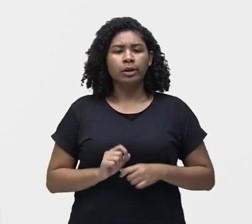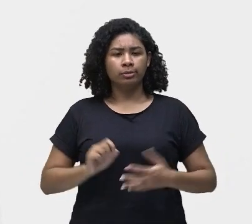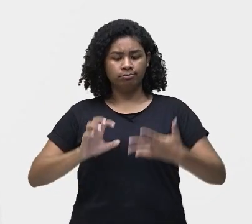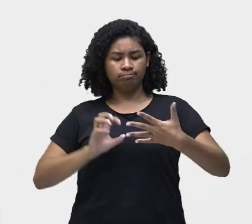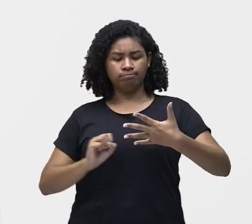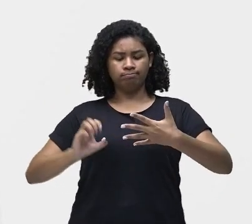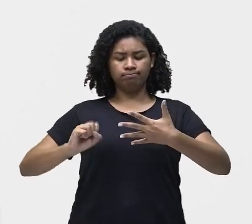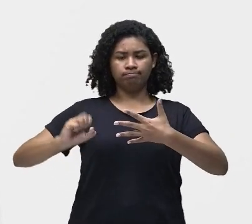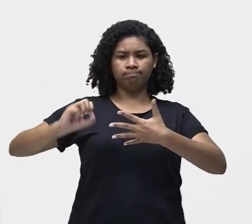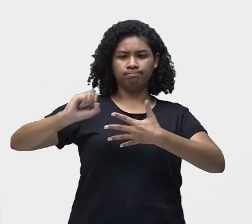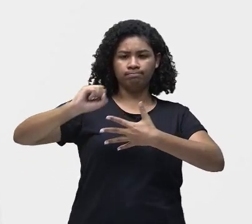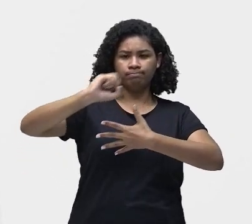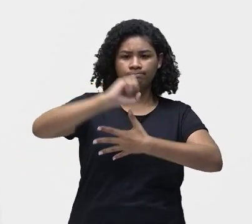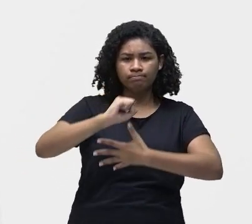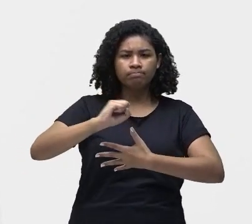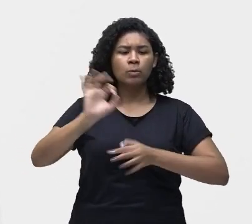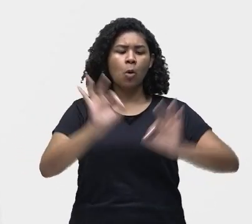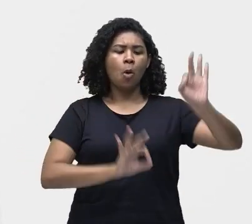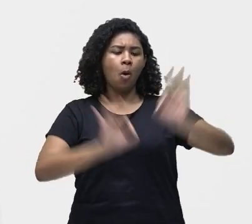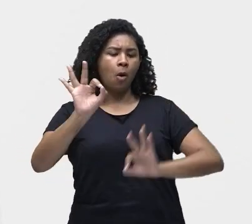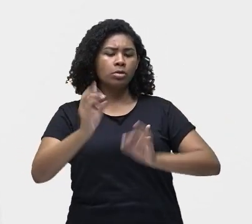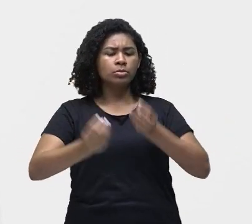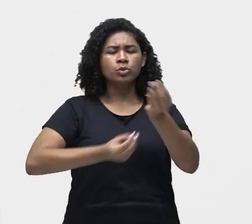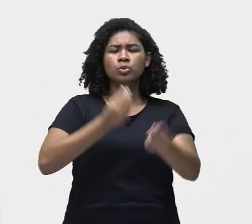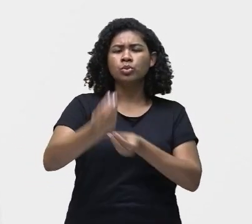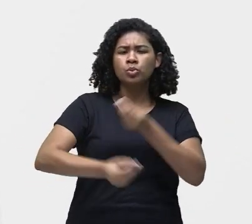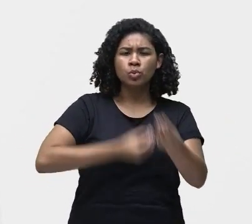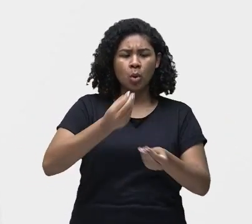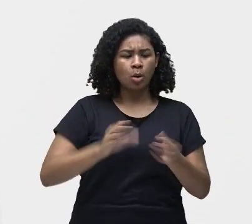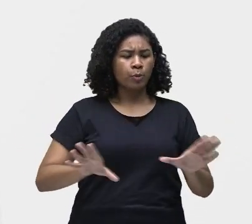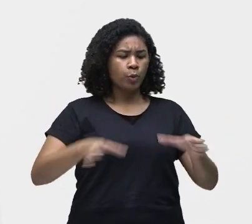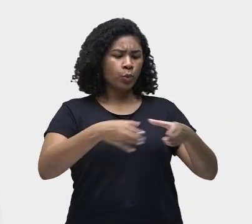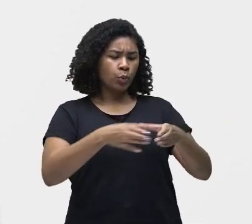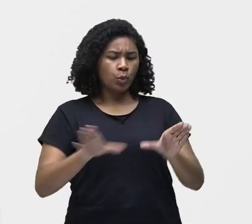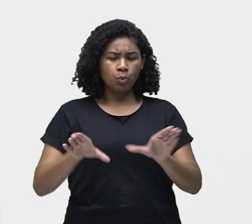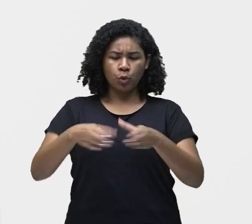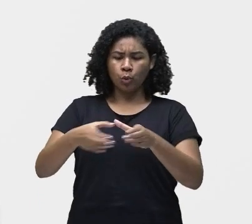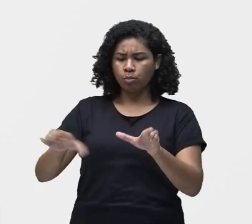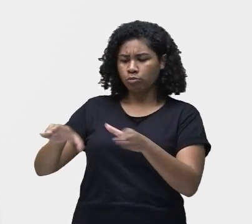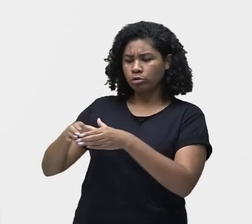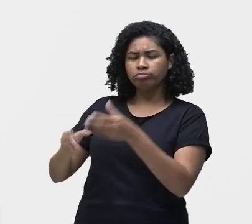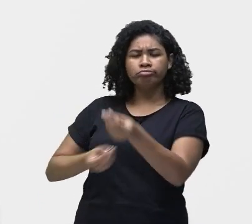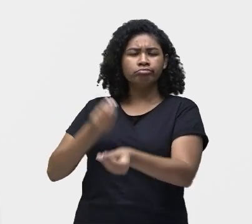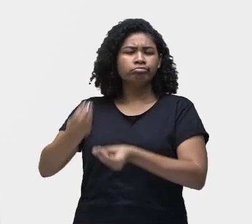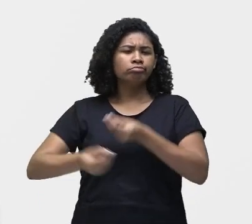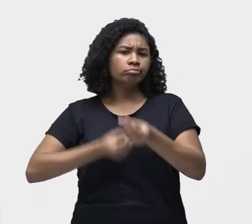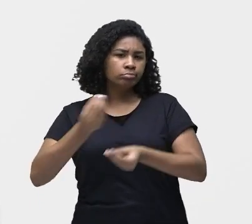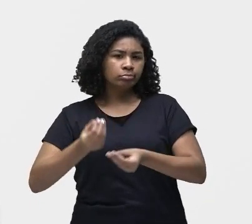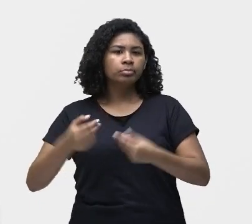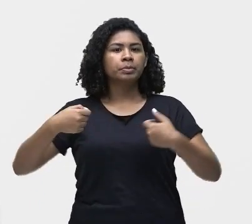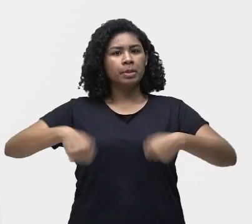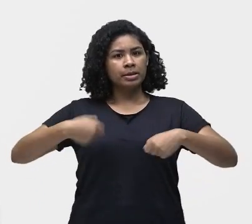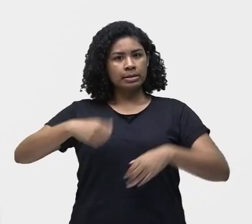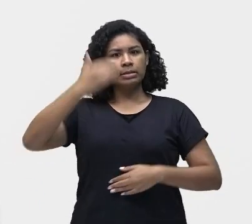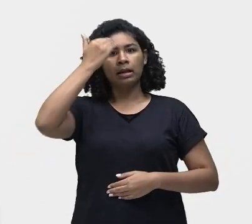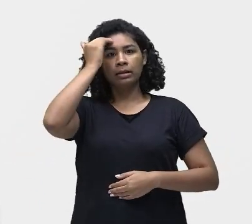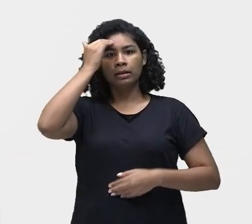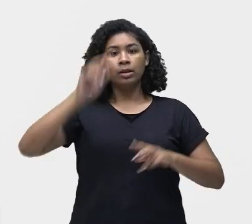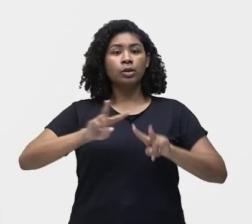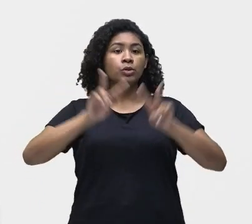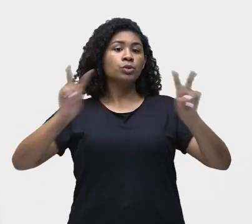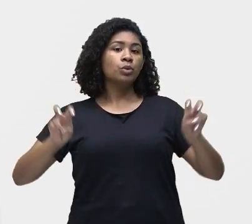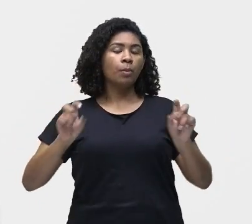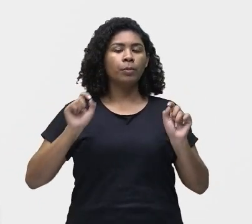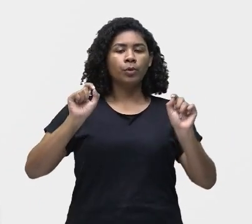se divide, quais são os seres que fazem parte de cada uma, a gente precisa entender sobre